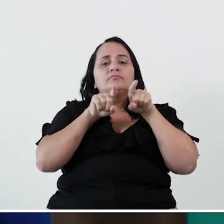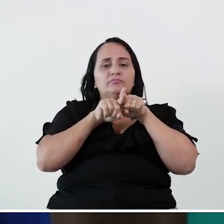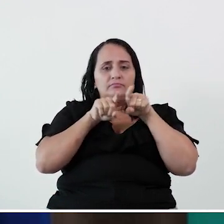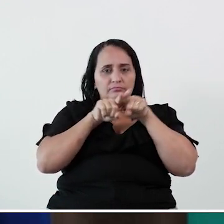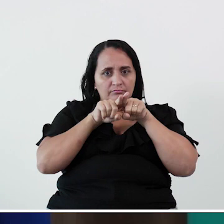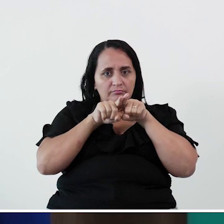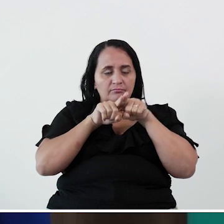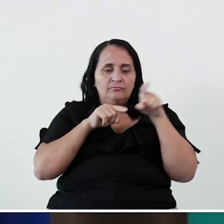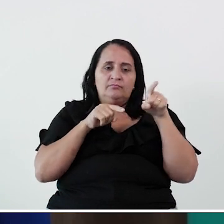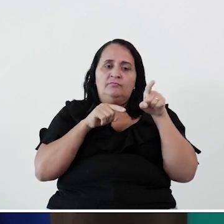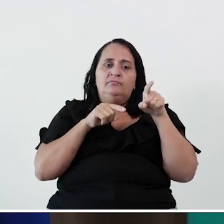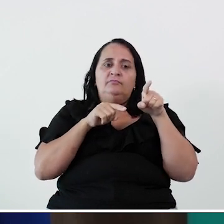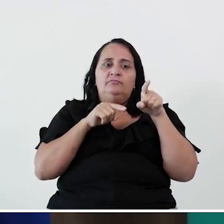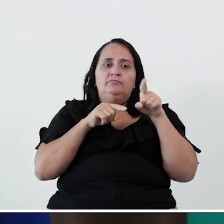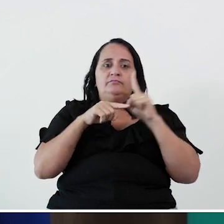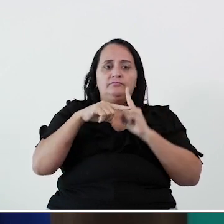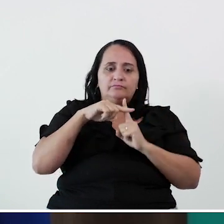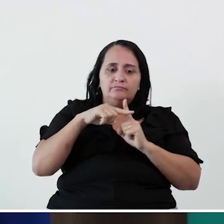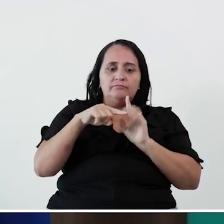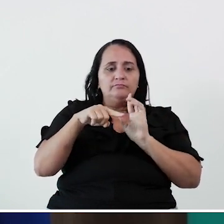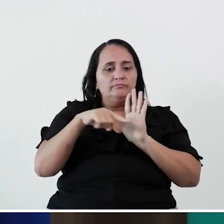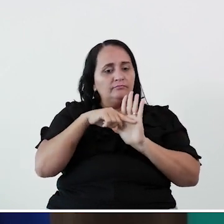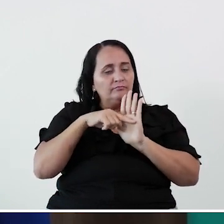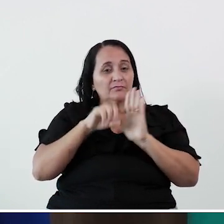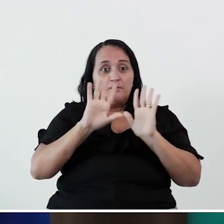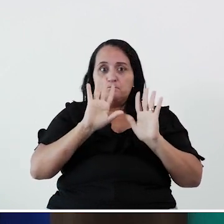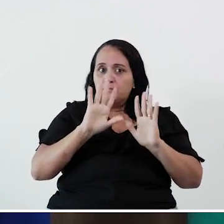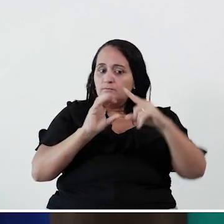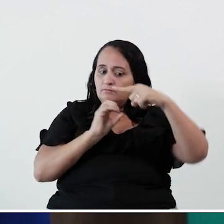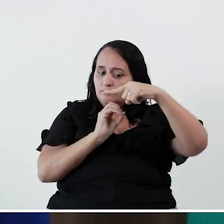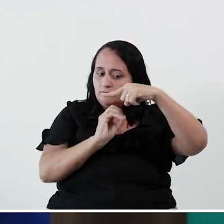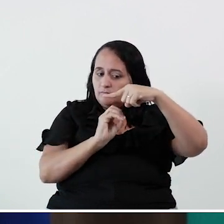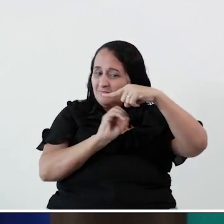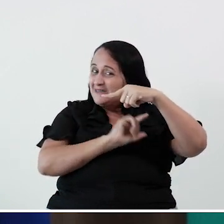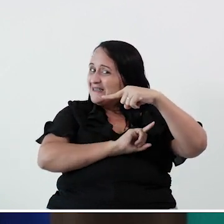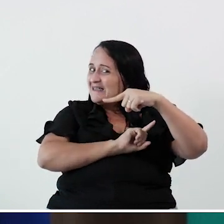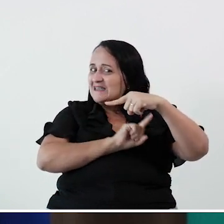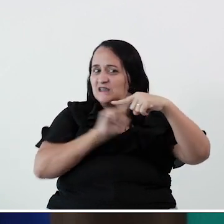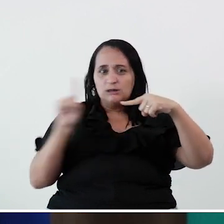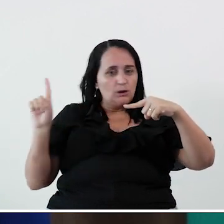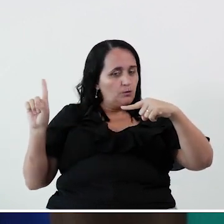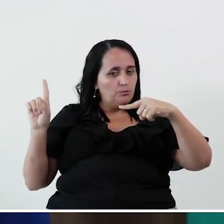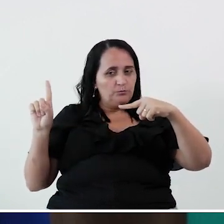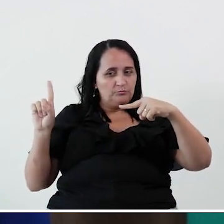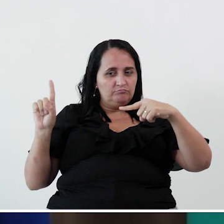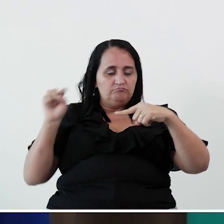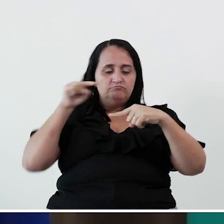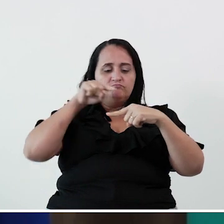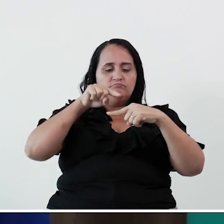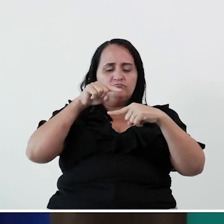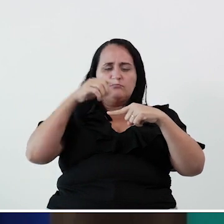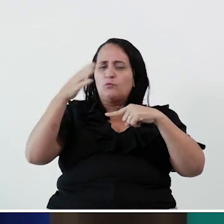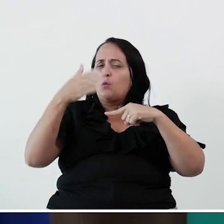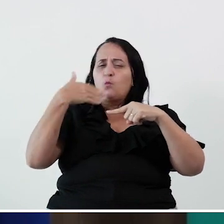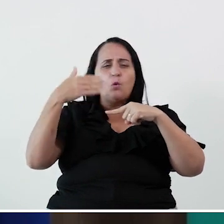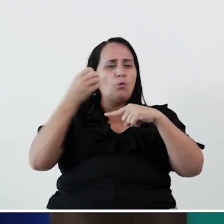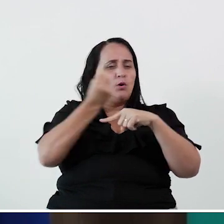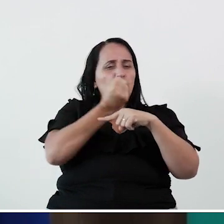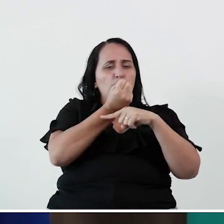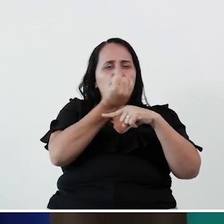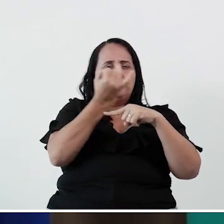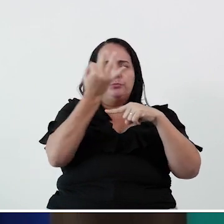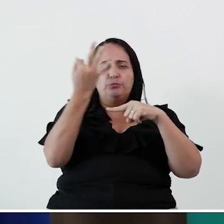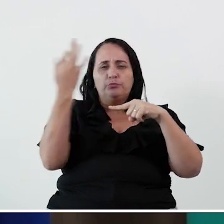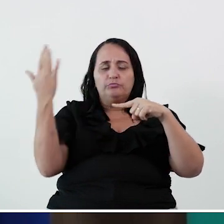não posso colocar o zero. Para ficar mais claro, aqui em cima, qualquer número